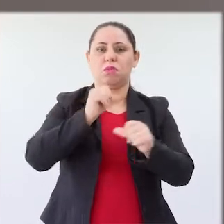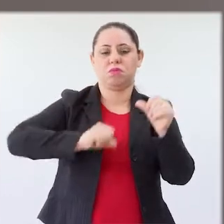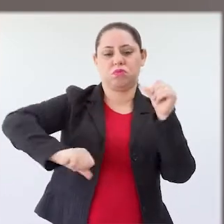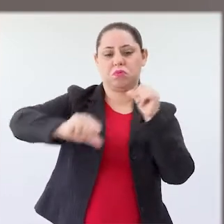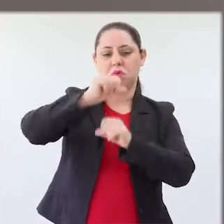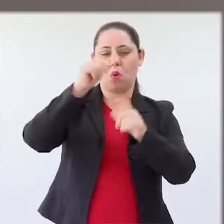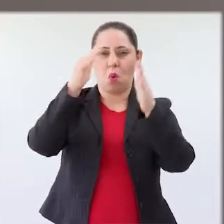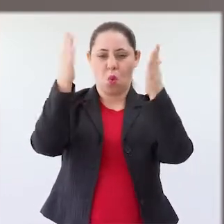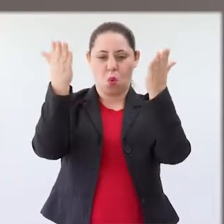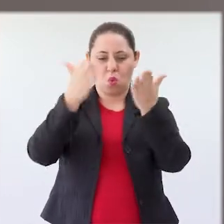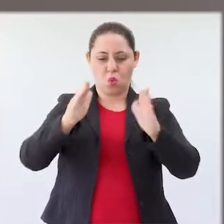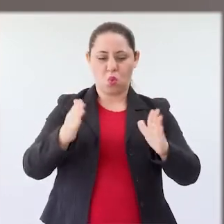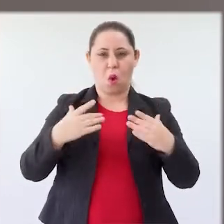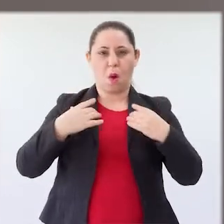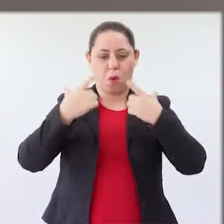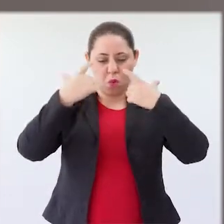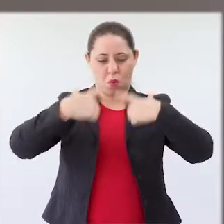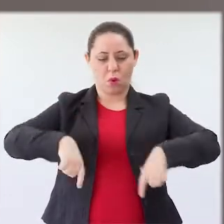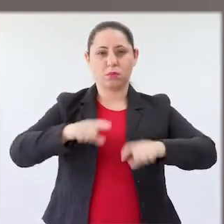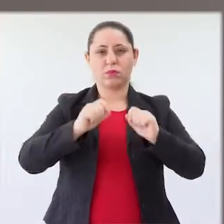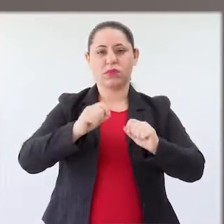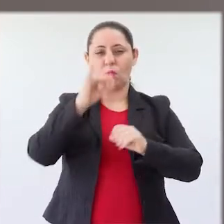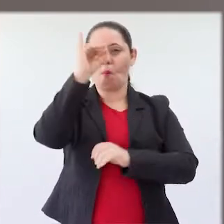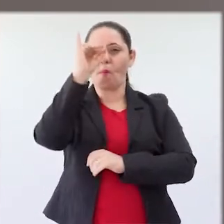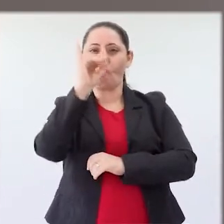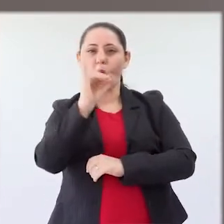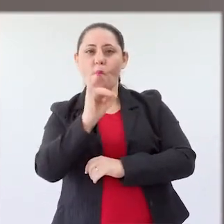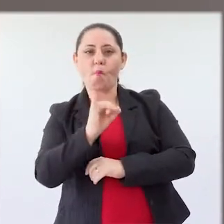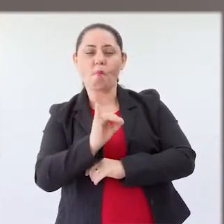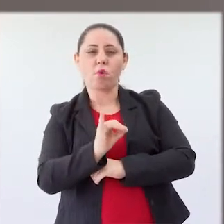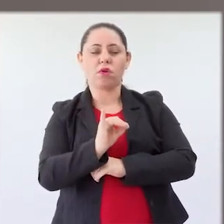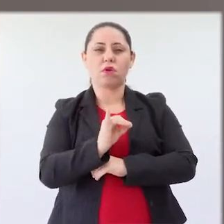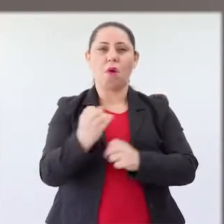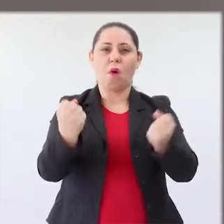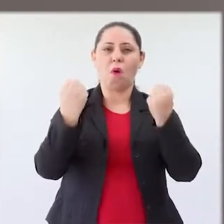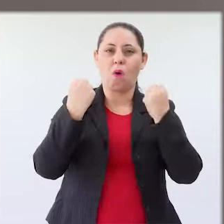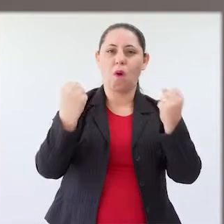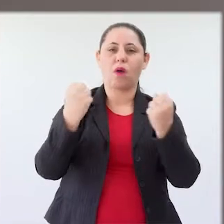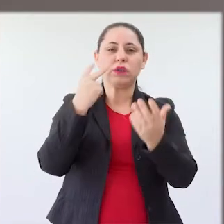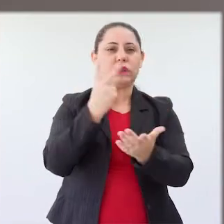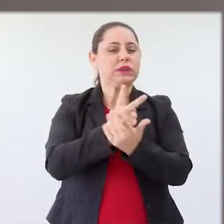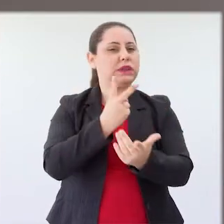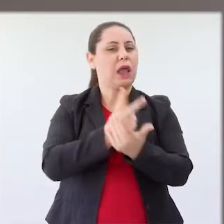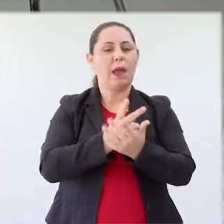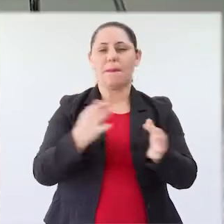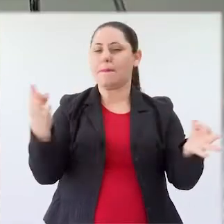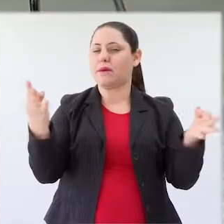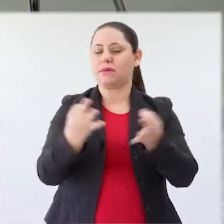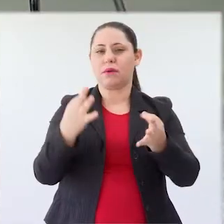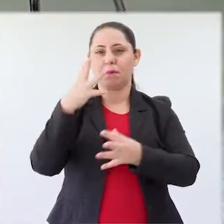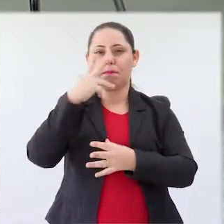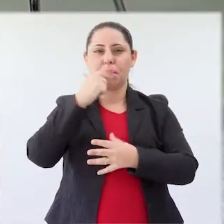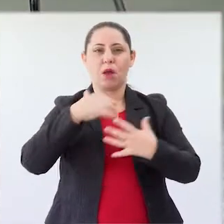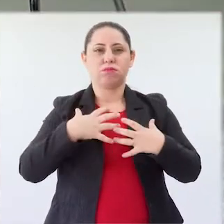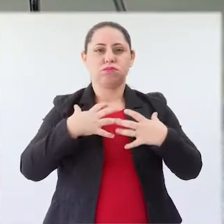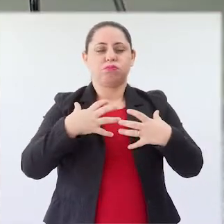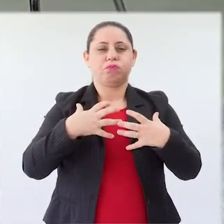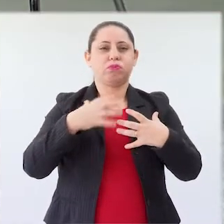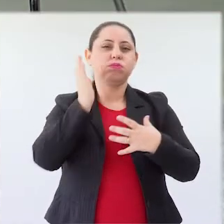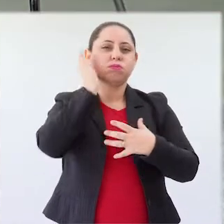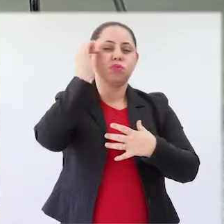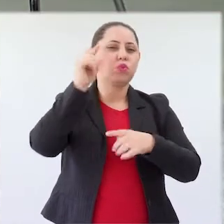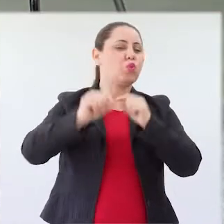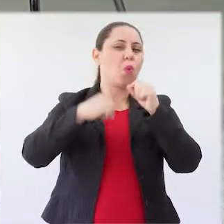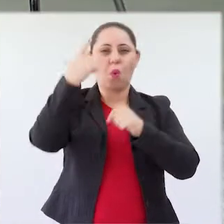um corpo bonito, de um corpo que tem que ser magro, malhado, 100% em forma, com peito, bunda